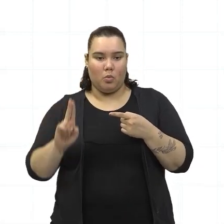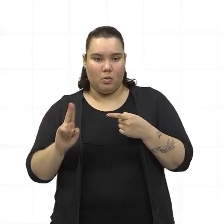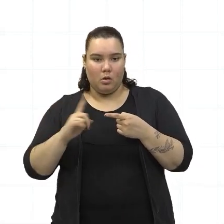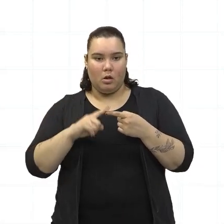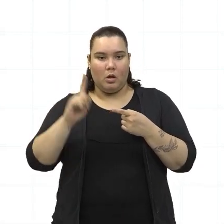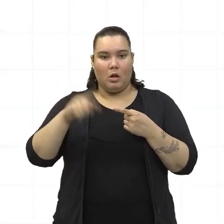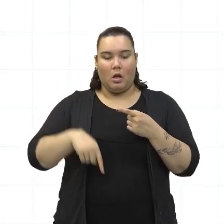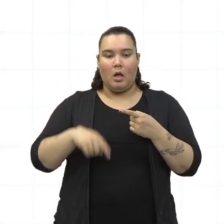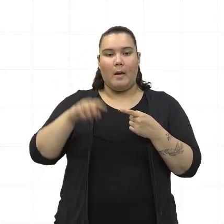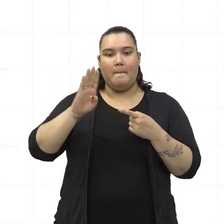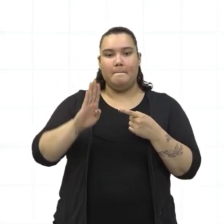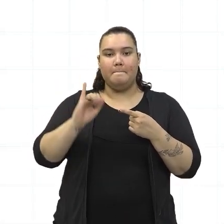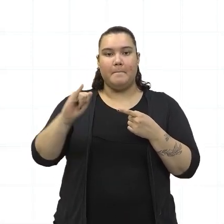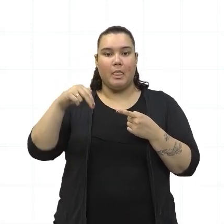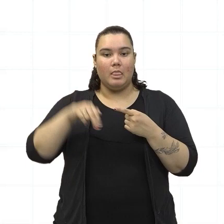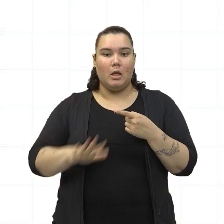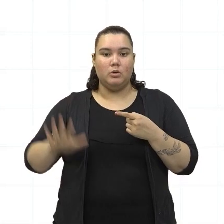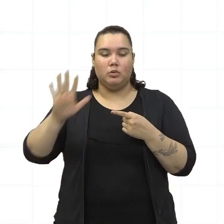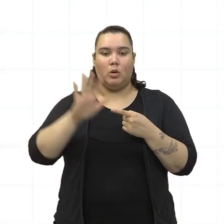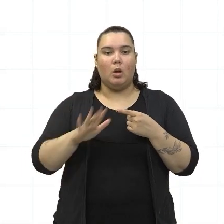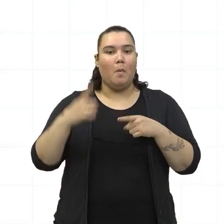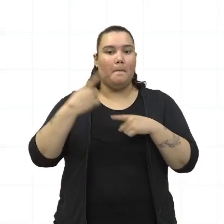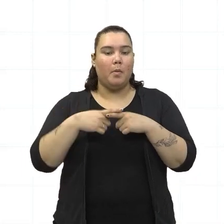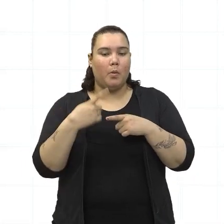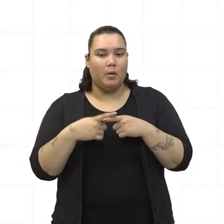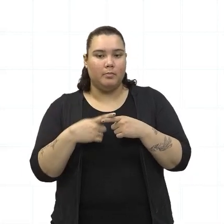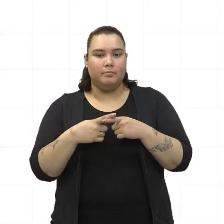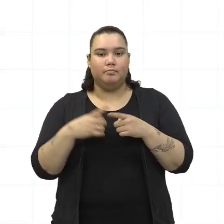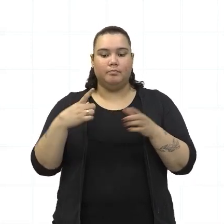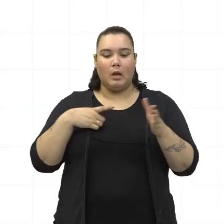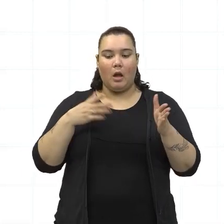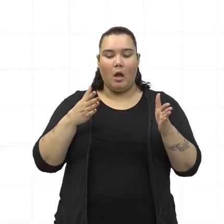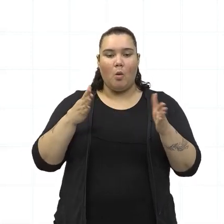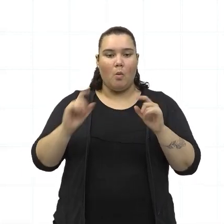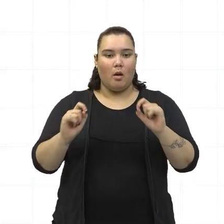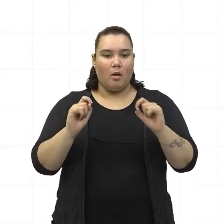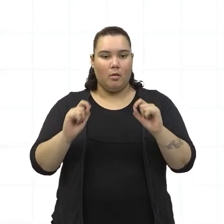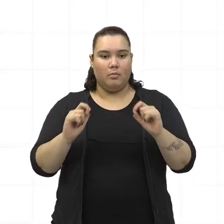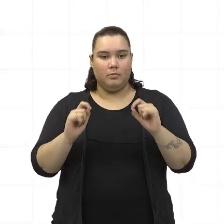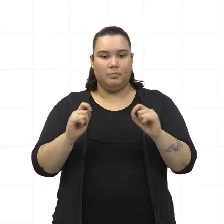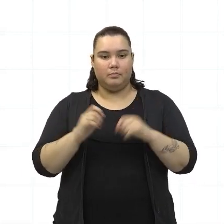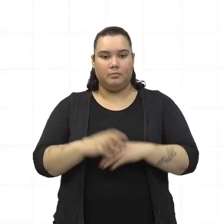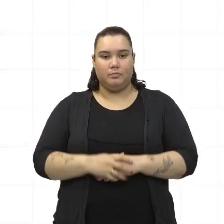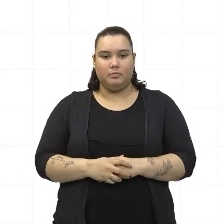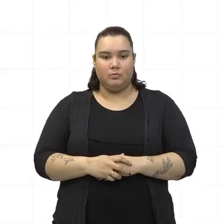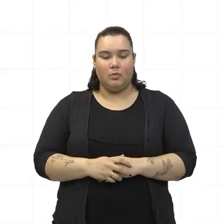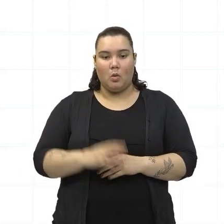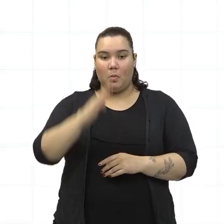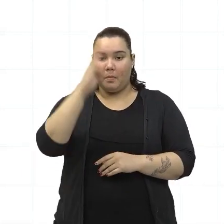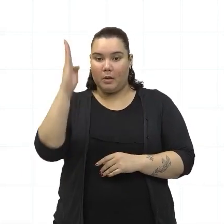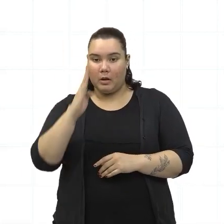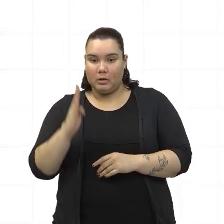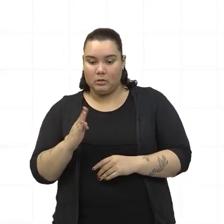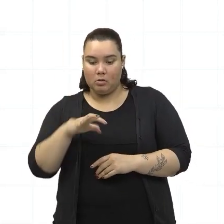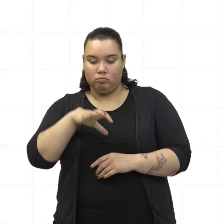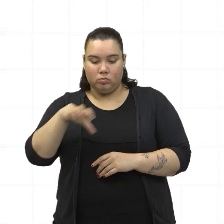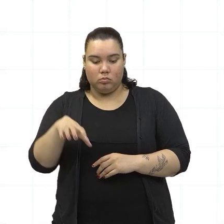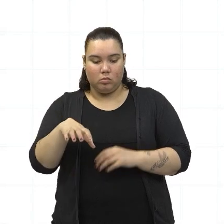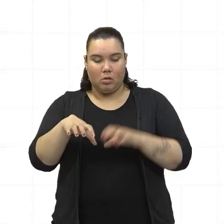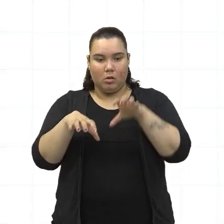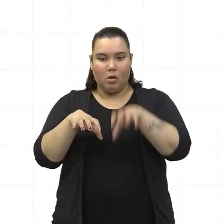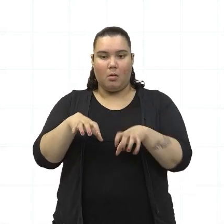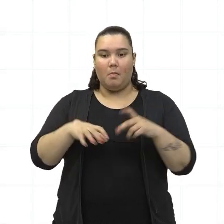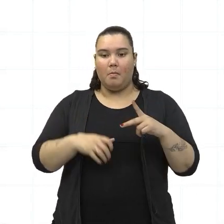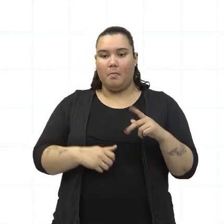usina binacional, né? Porque ela fica ali, ó, ela faz parte, né, do Brasil e do Paraguai,